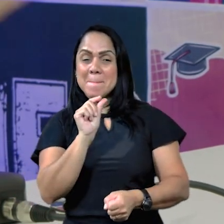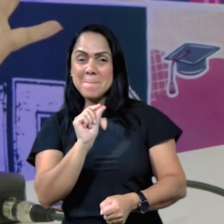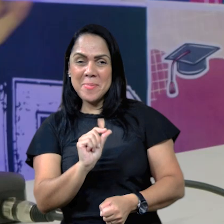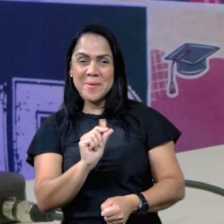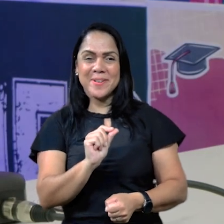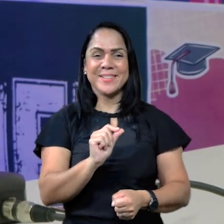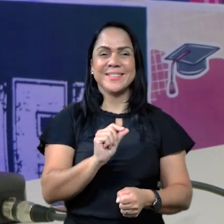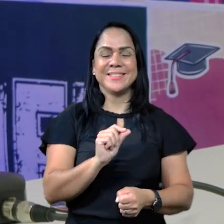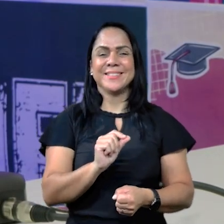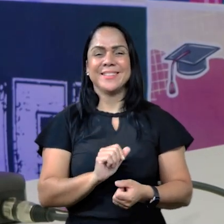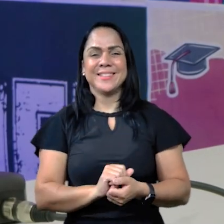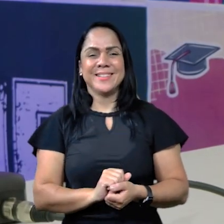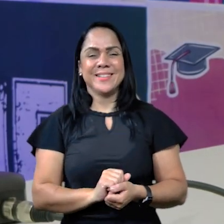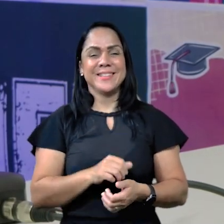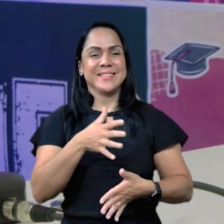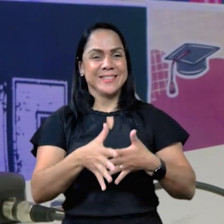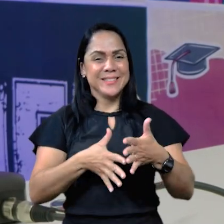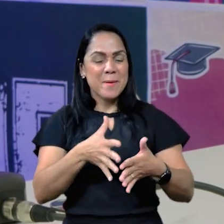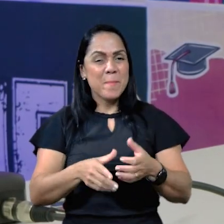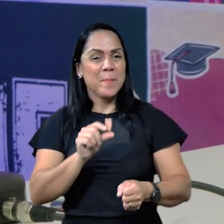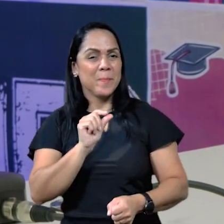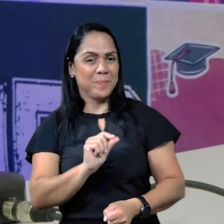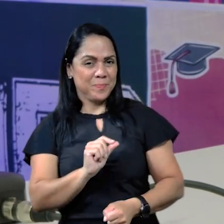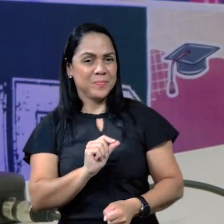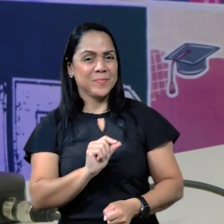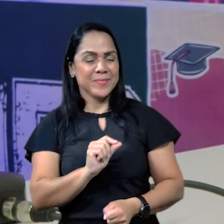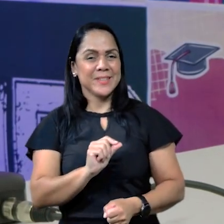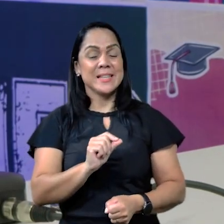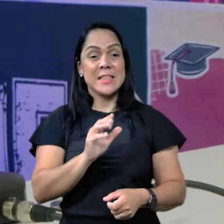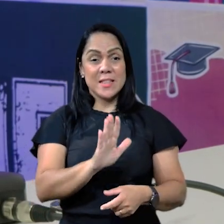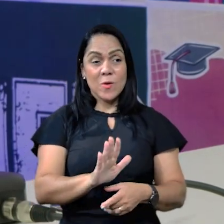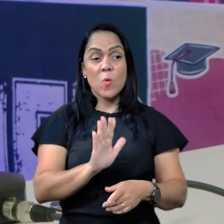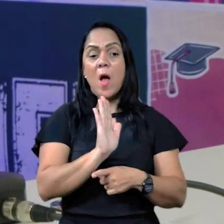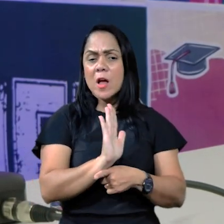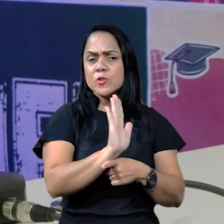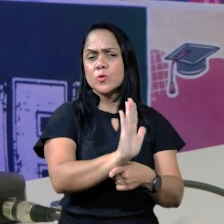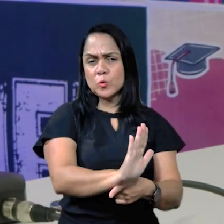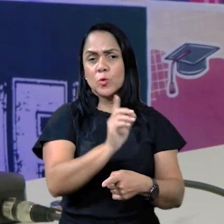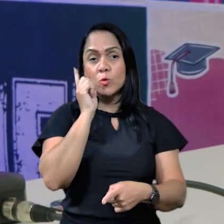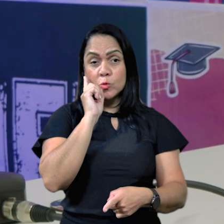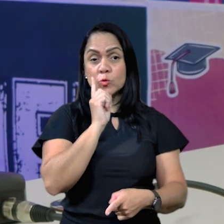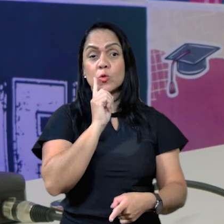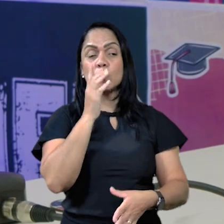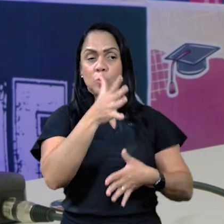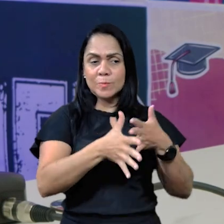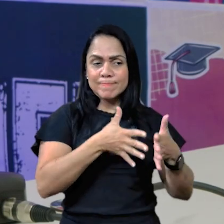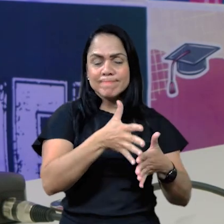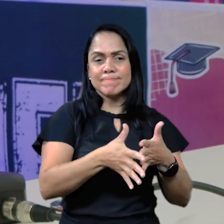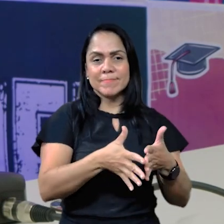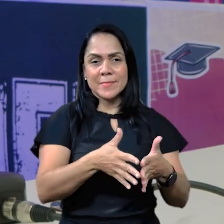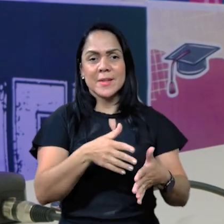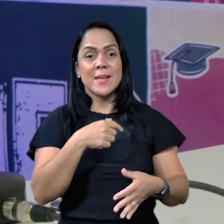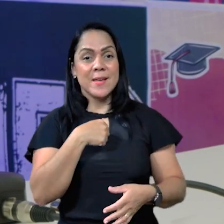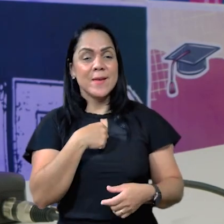não grudo, que eu sabia pouco. Aí ela foi instruir, aí eu traduzi na hora. Era minha